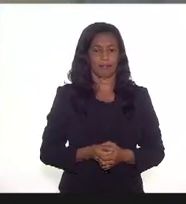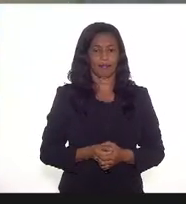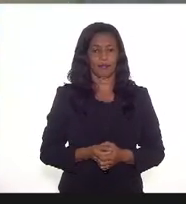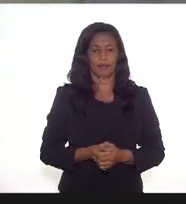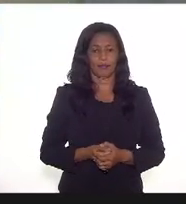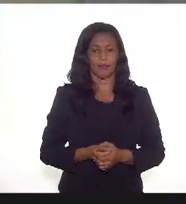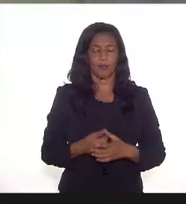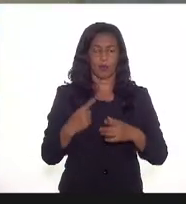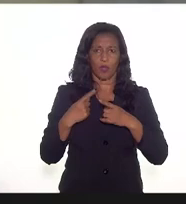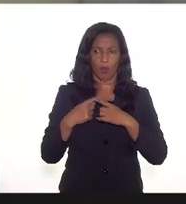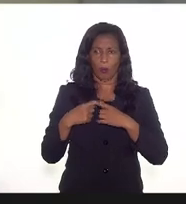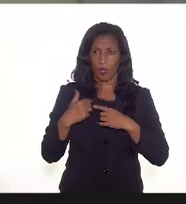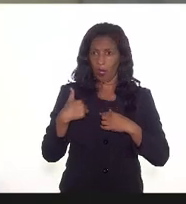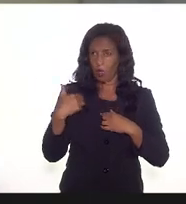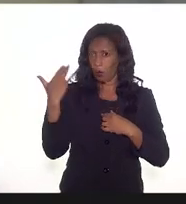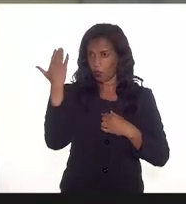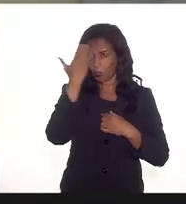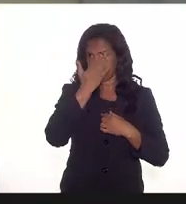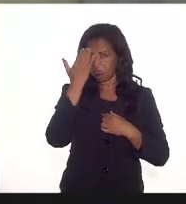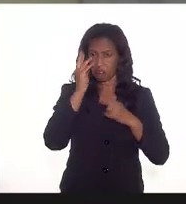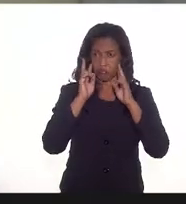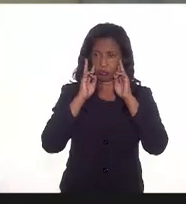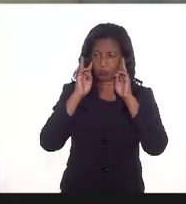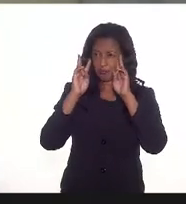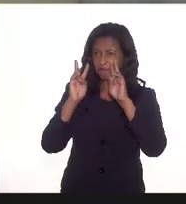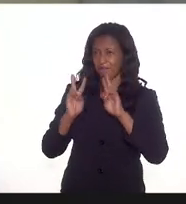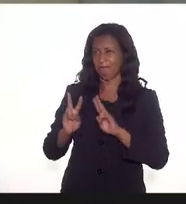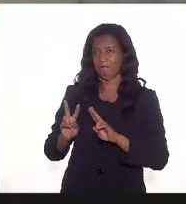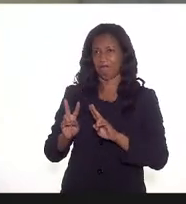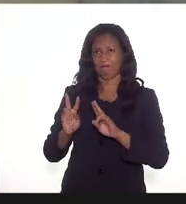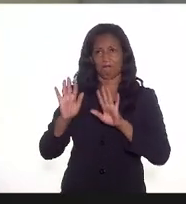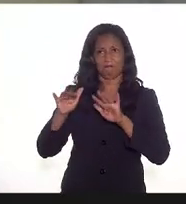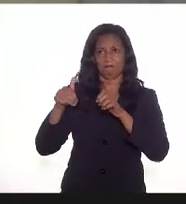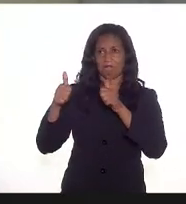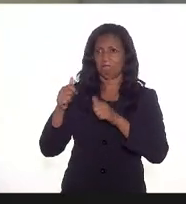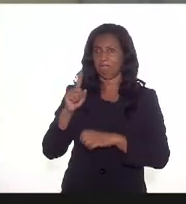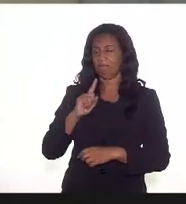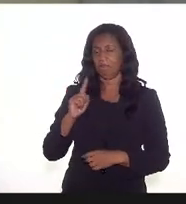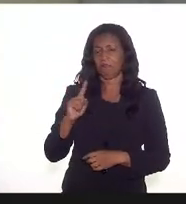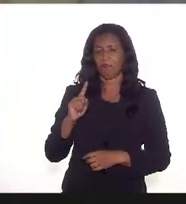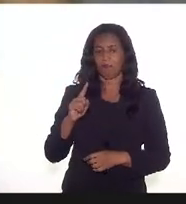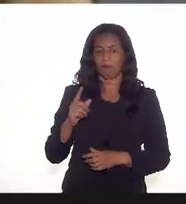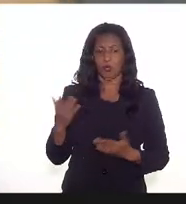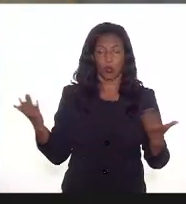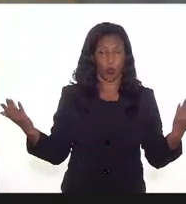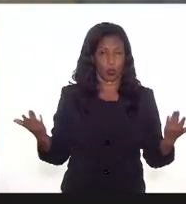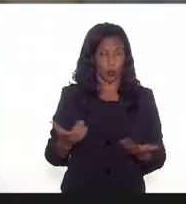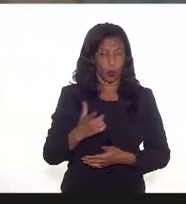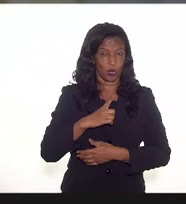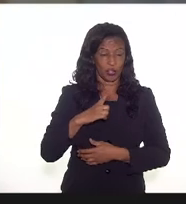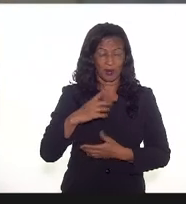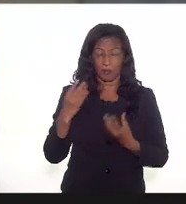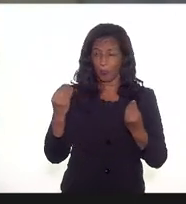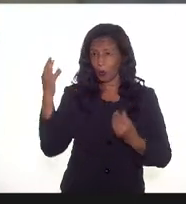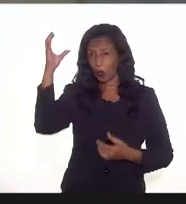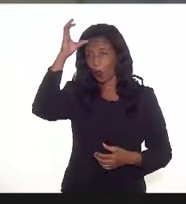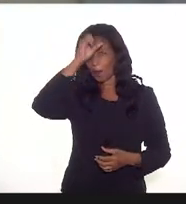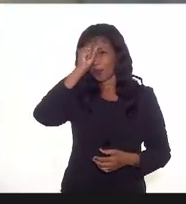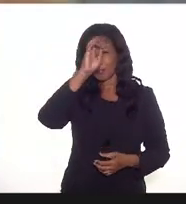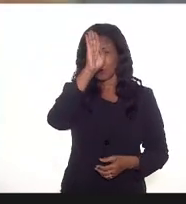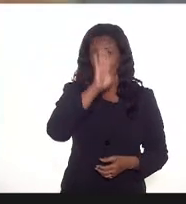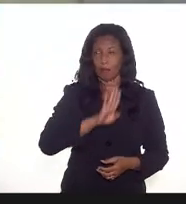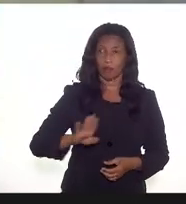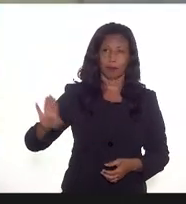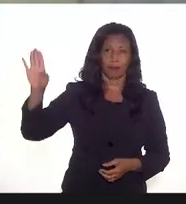Porque eu não vejo com bons olhos, e hoje tem muito essa compreensão no Brasil, no